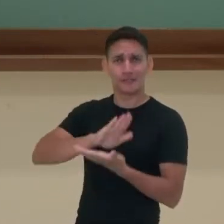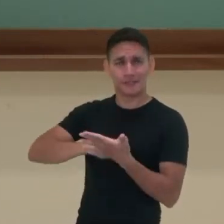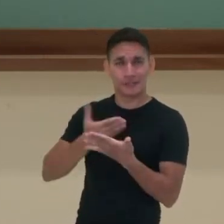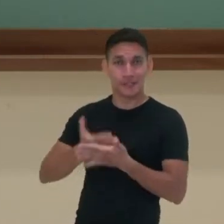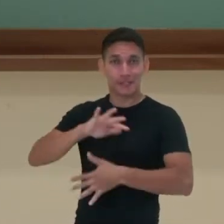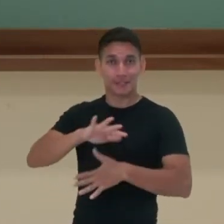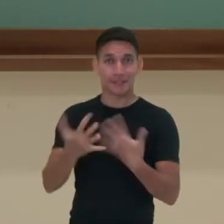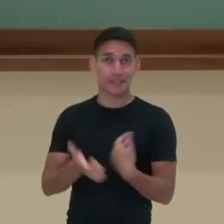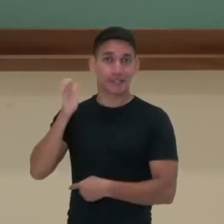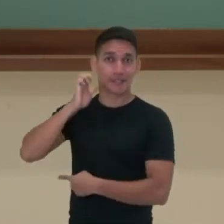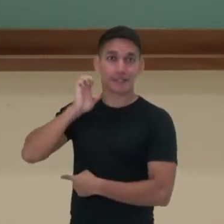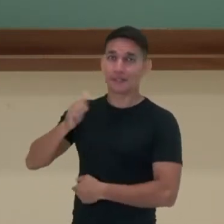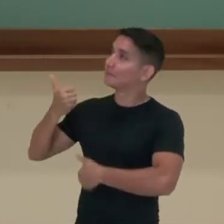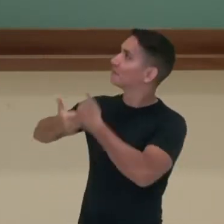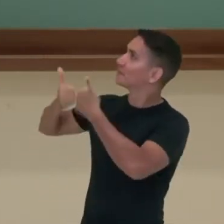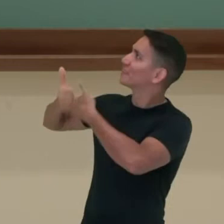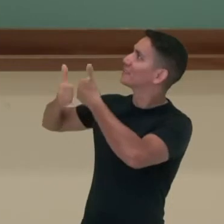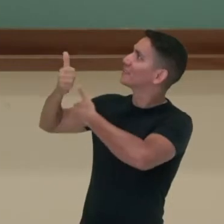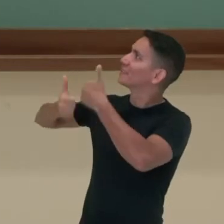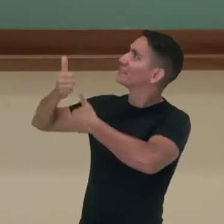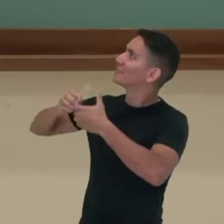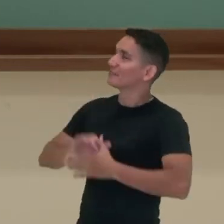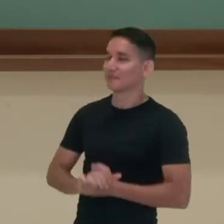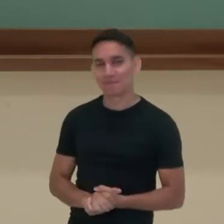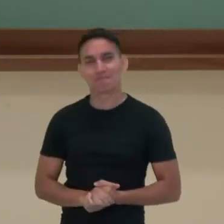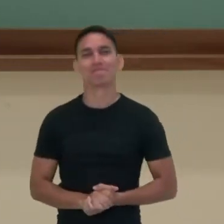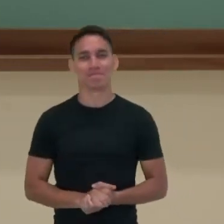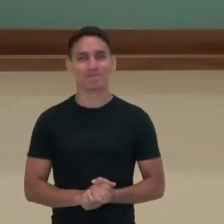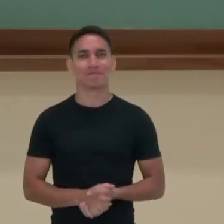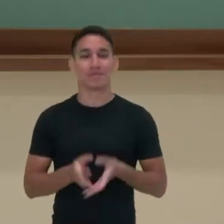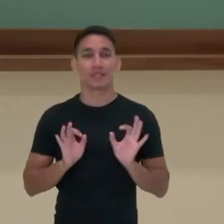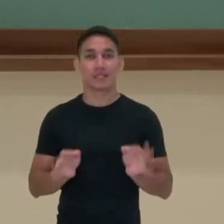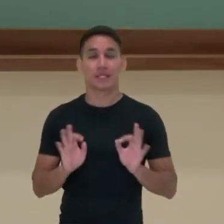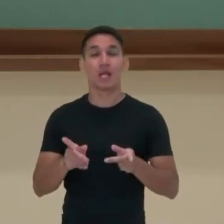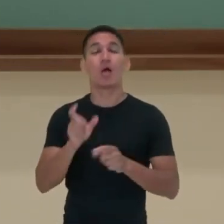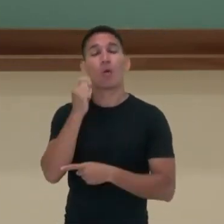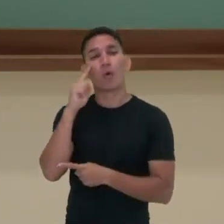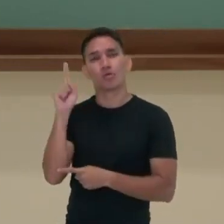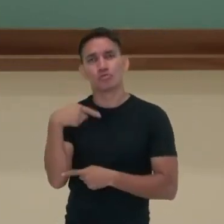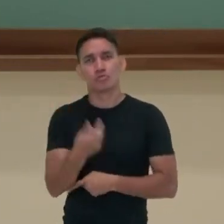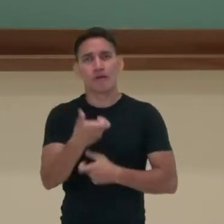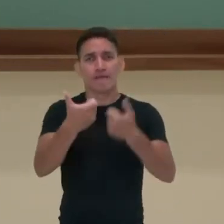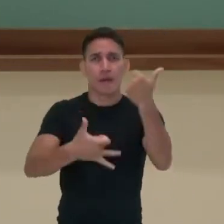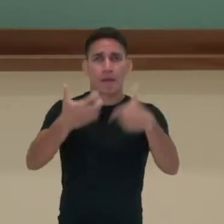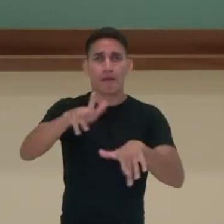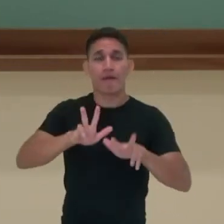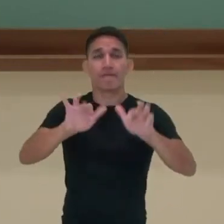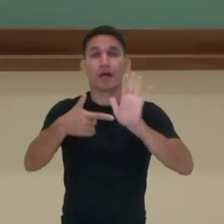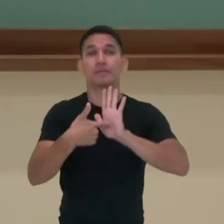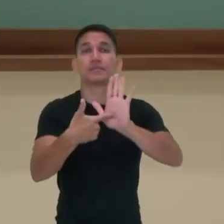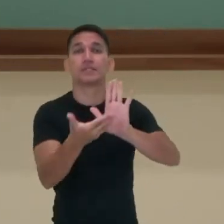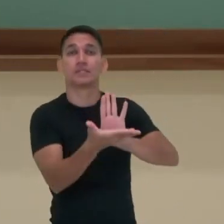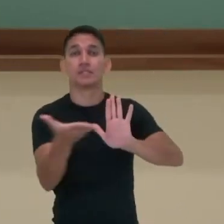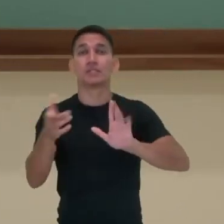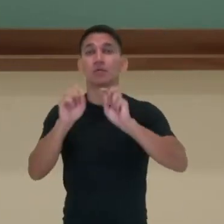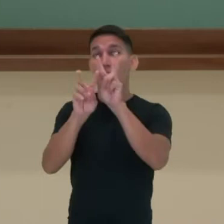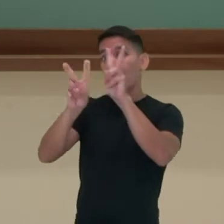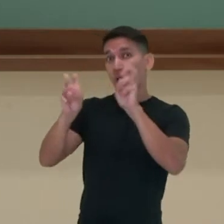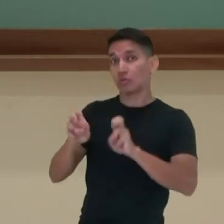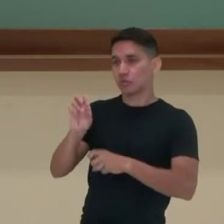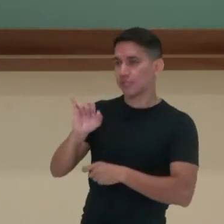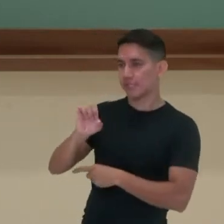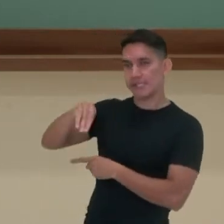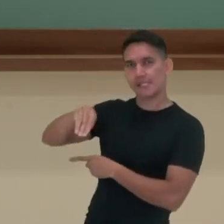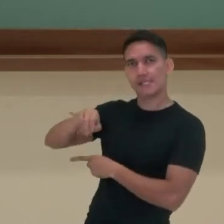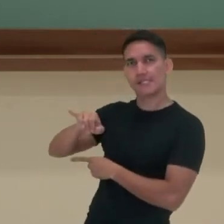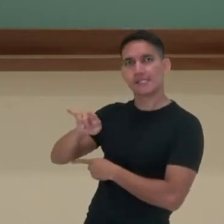de Libras, o Ezion. Tudo bem, Ezion? Muito bem. Nós iremos então apresentar para vocês, né, sobre os imigrantes